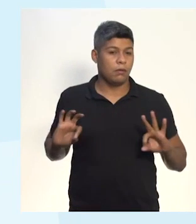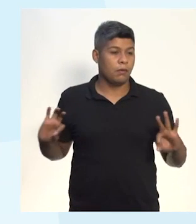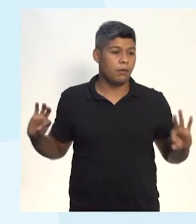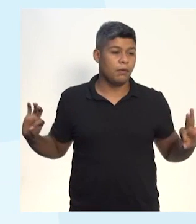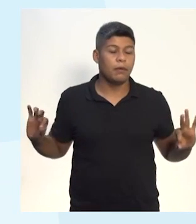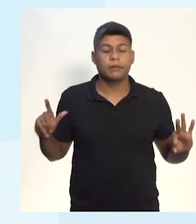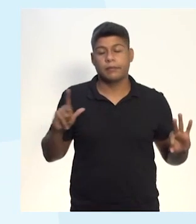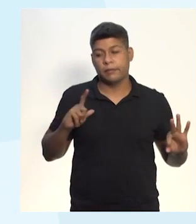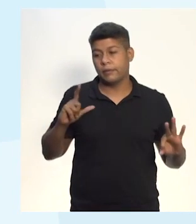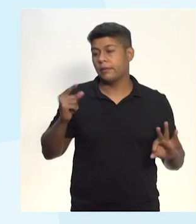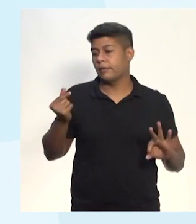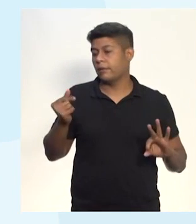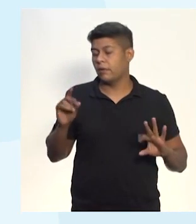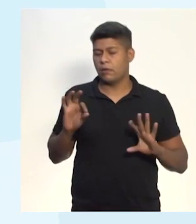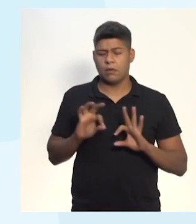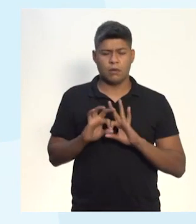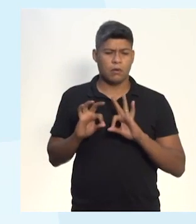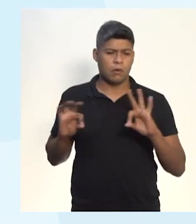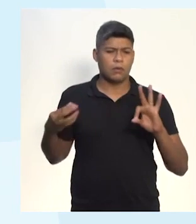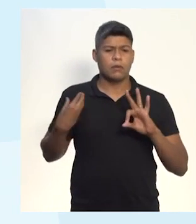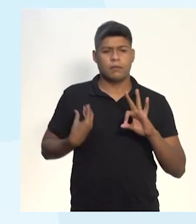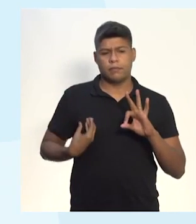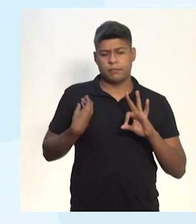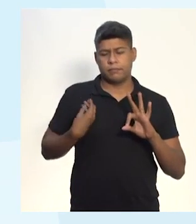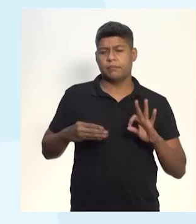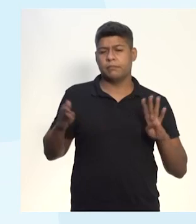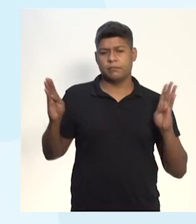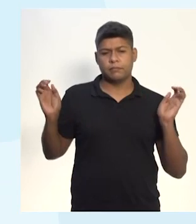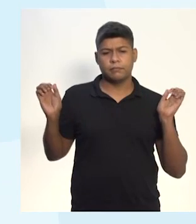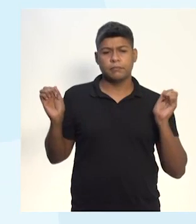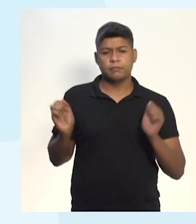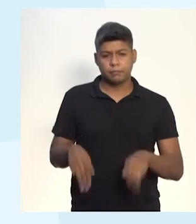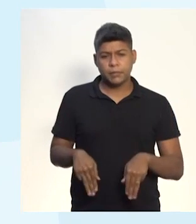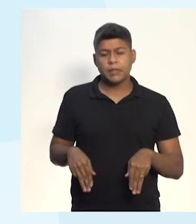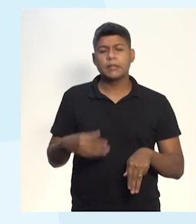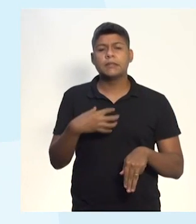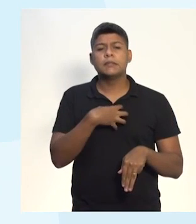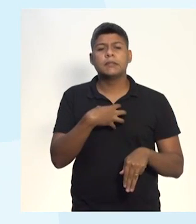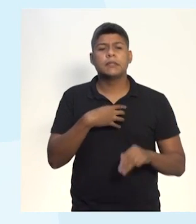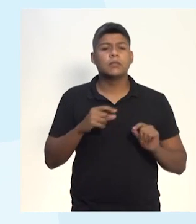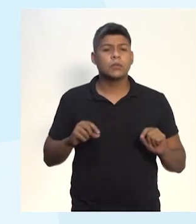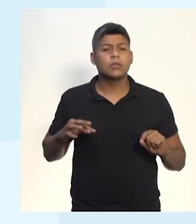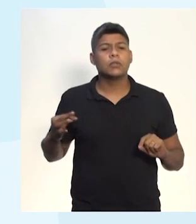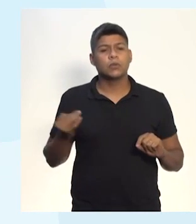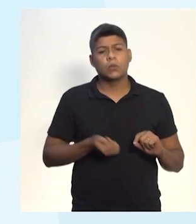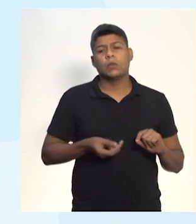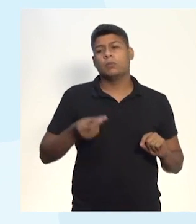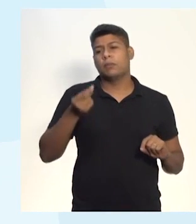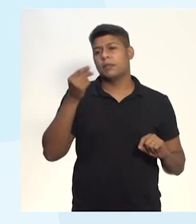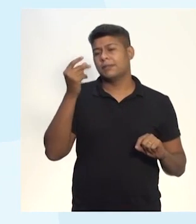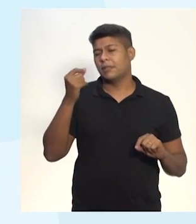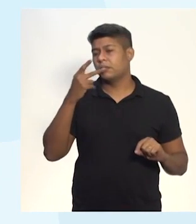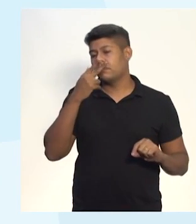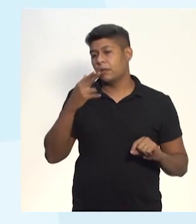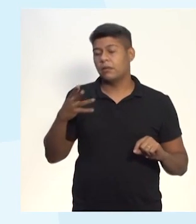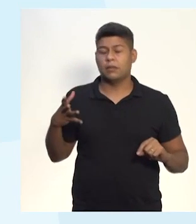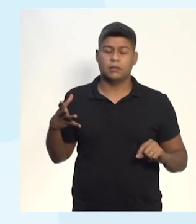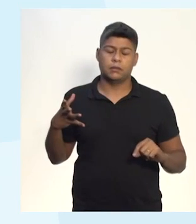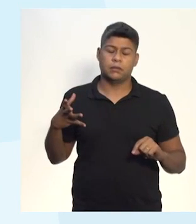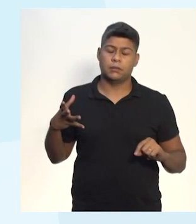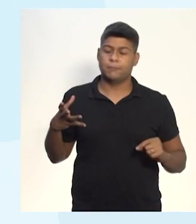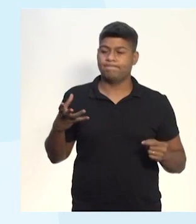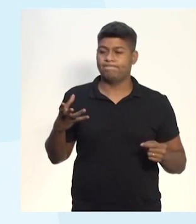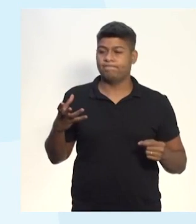traz rendas enormes, ele está vivendo muito bem, e ele sente que deixou todo aquele passado nebuloso para